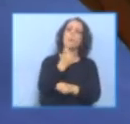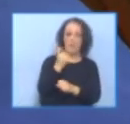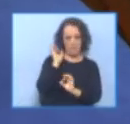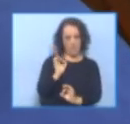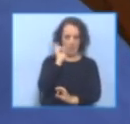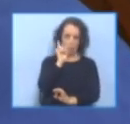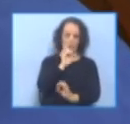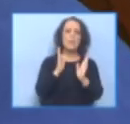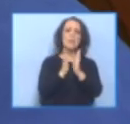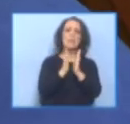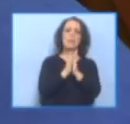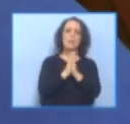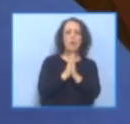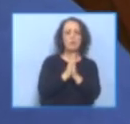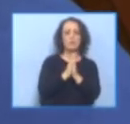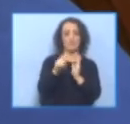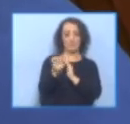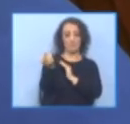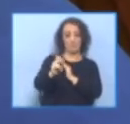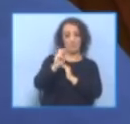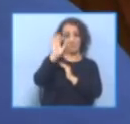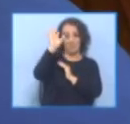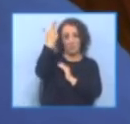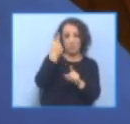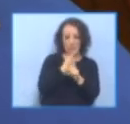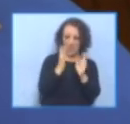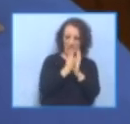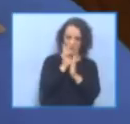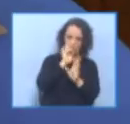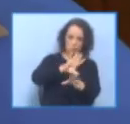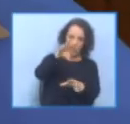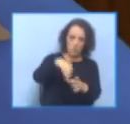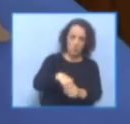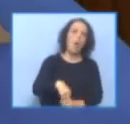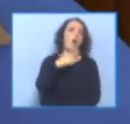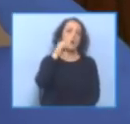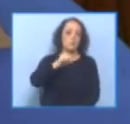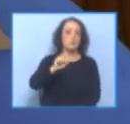também nestes momentos, não é? É evidente, eu acho que desse ponto de vista